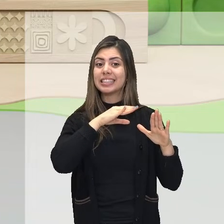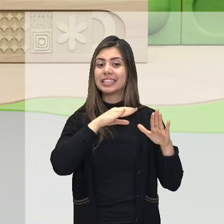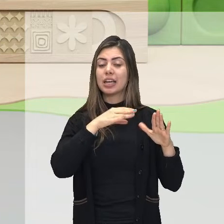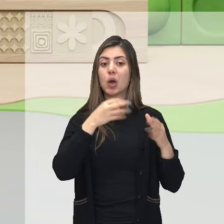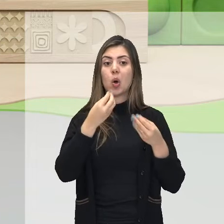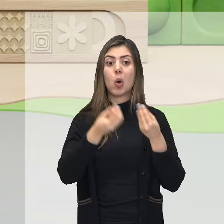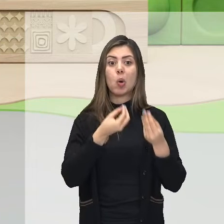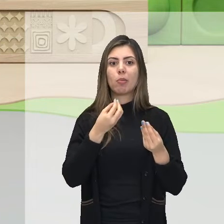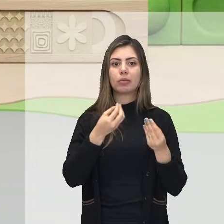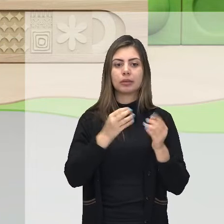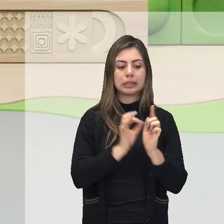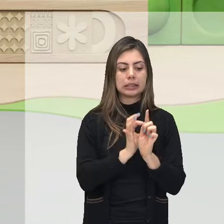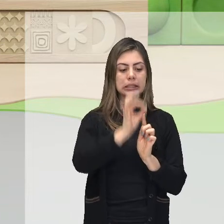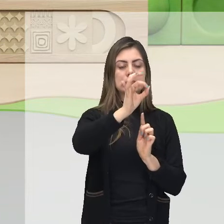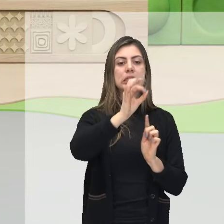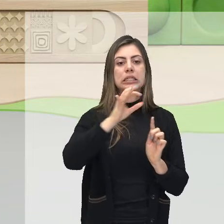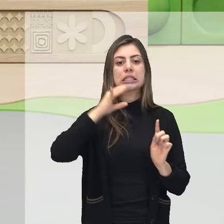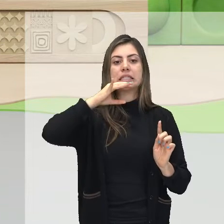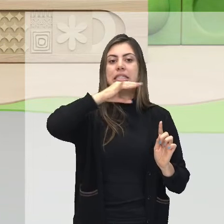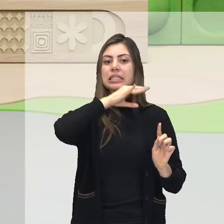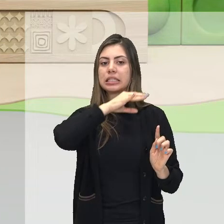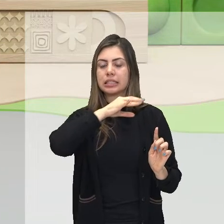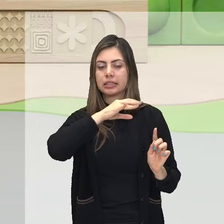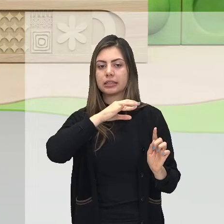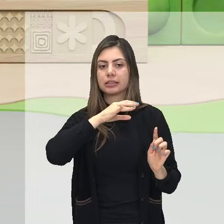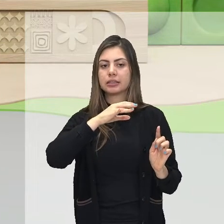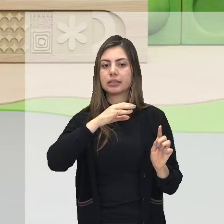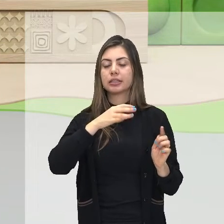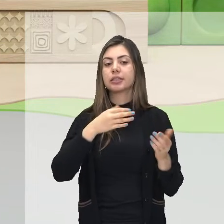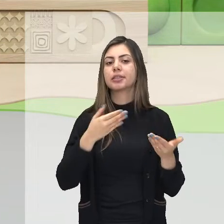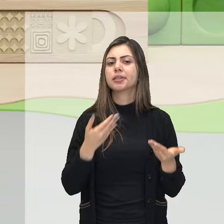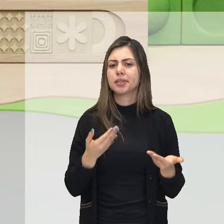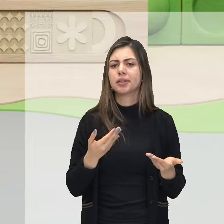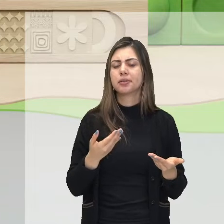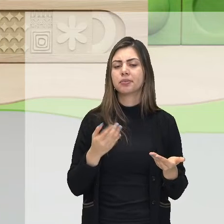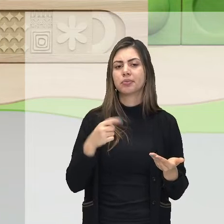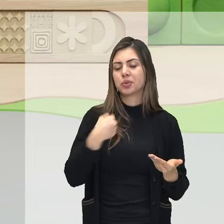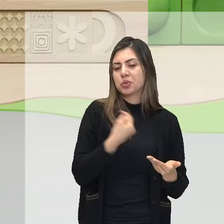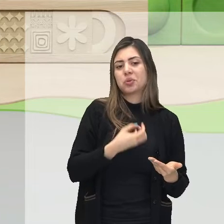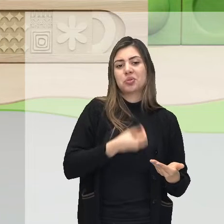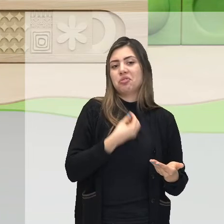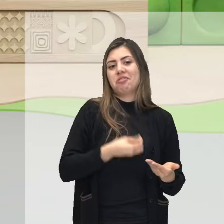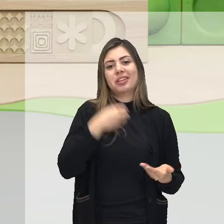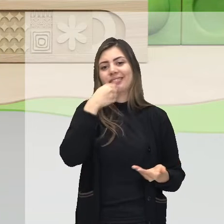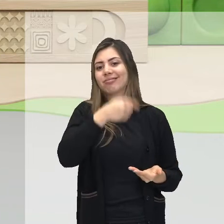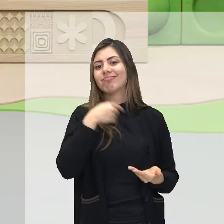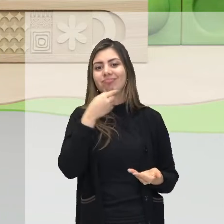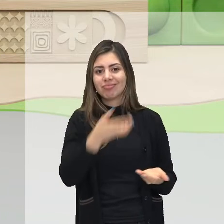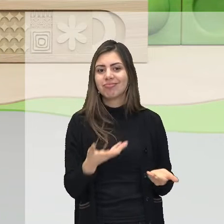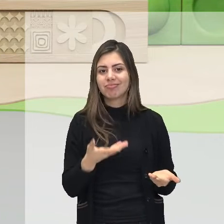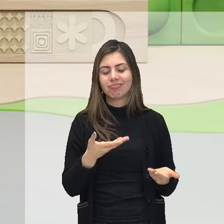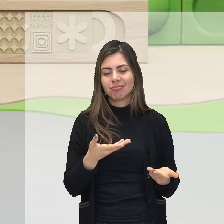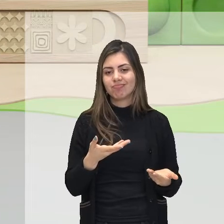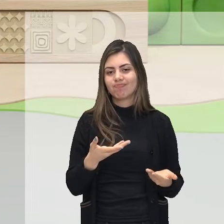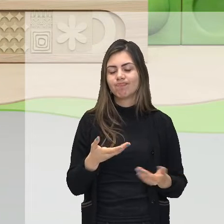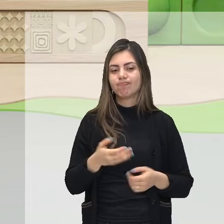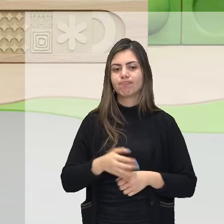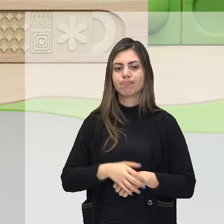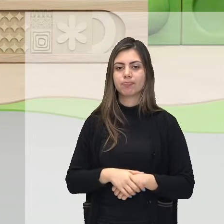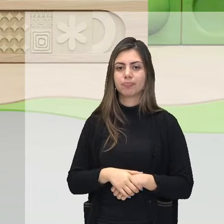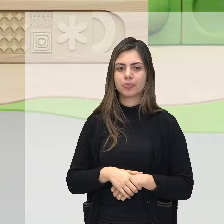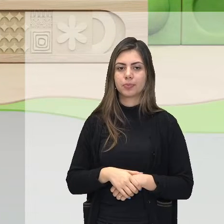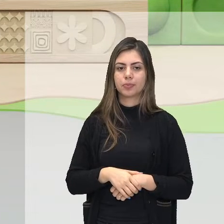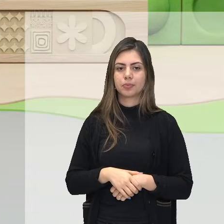aumenta a temperatura do planeta, numa temperatura que também é inviável para a sobrevivência dos seres